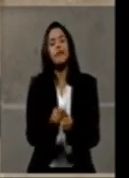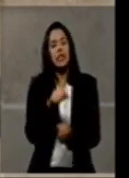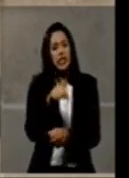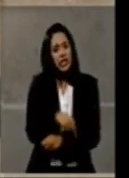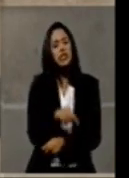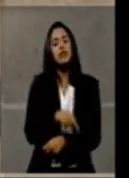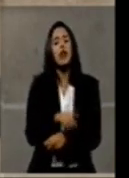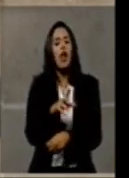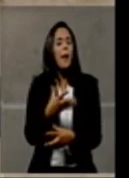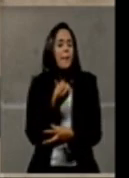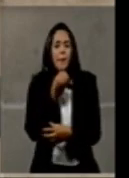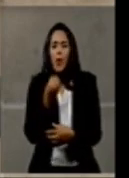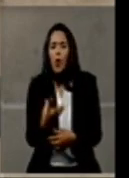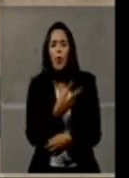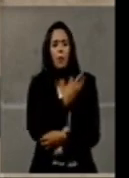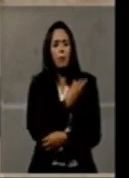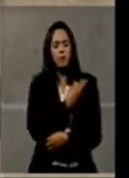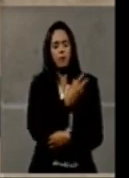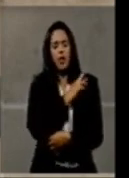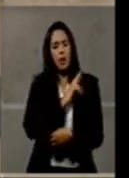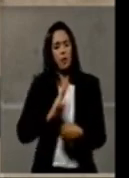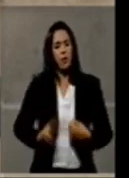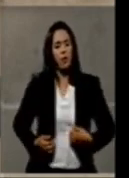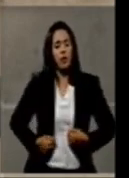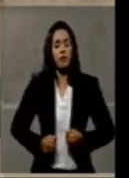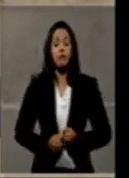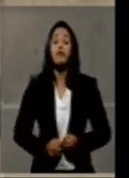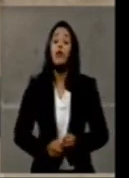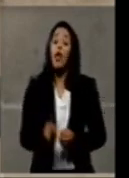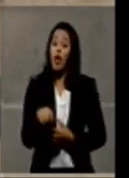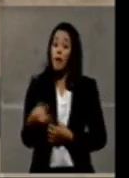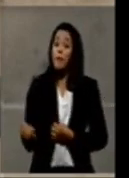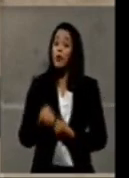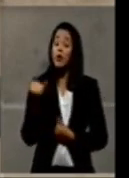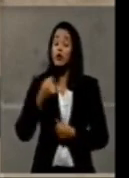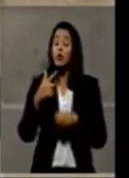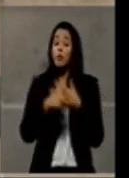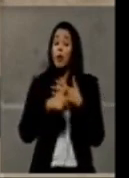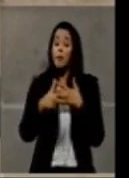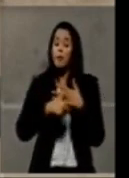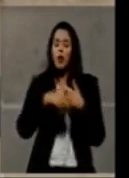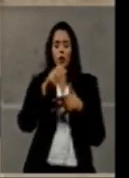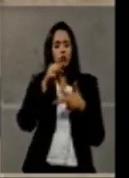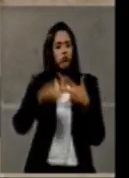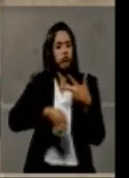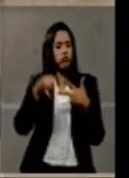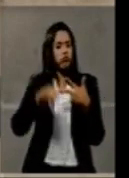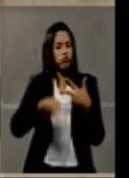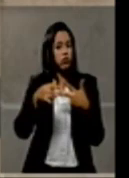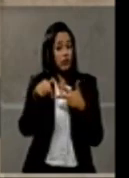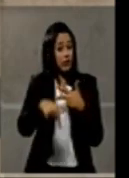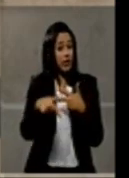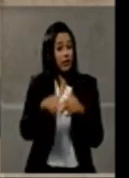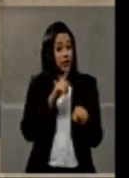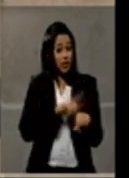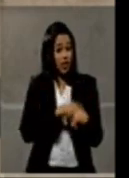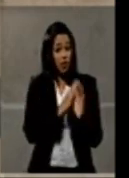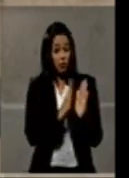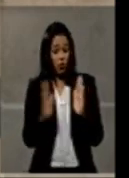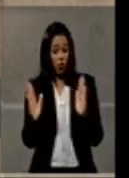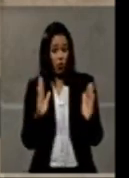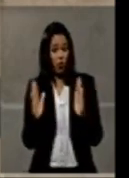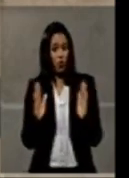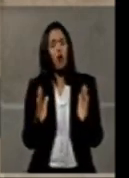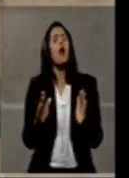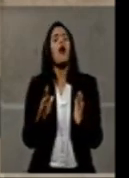muito bom para república a importância do papel do poder judiciário neste período adquiriu